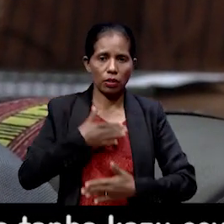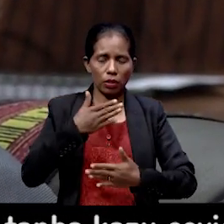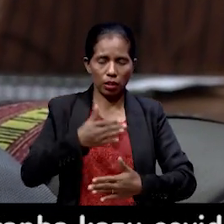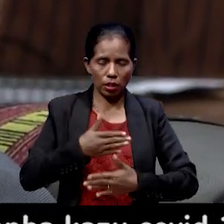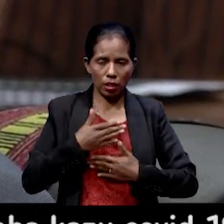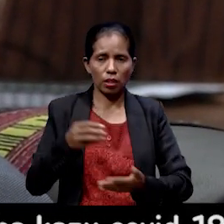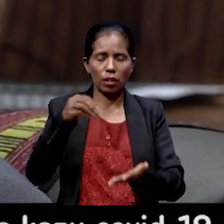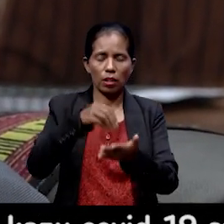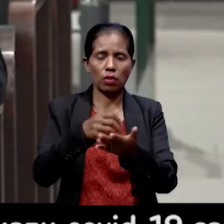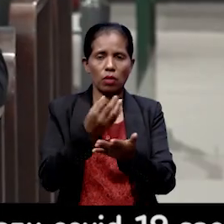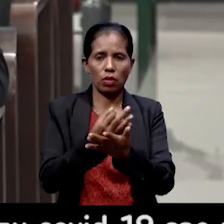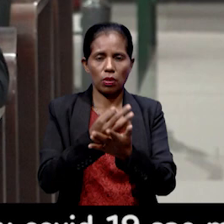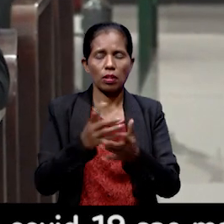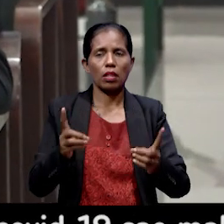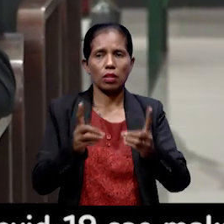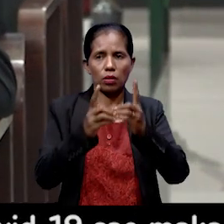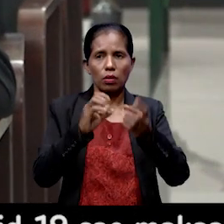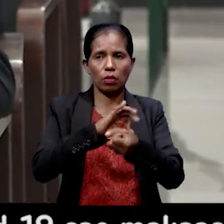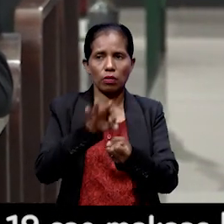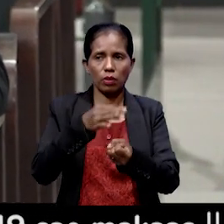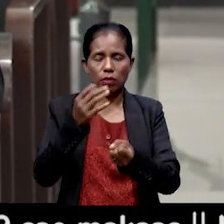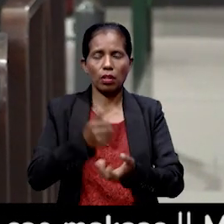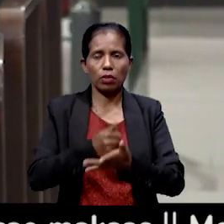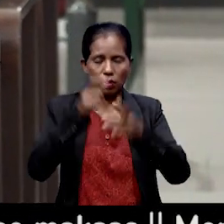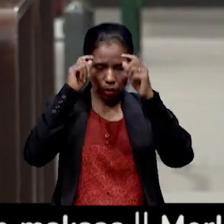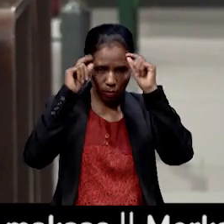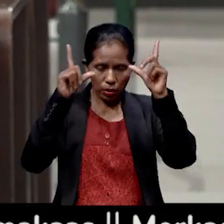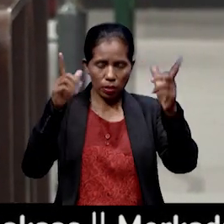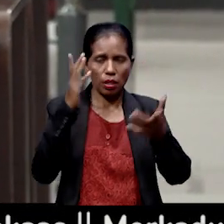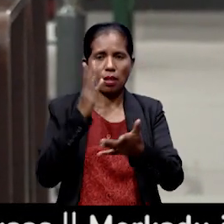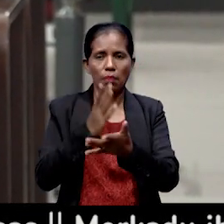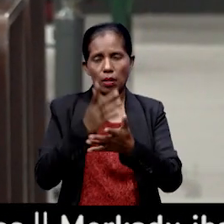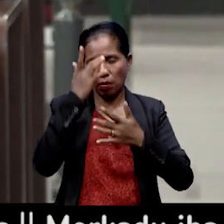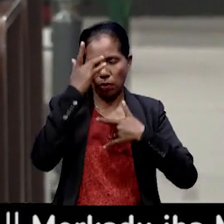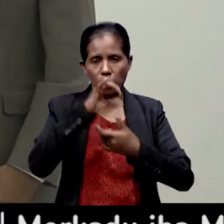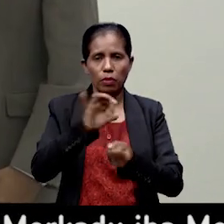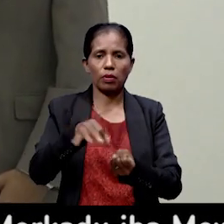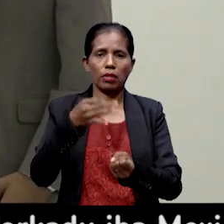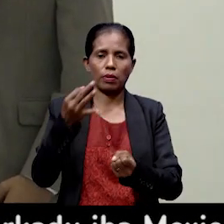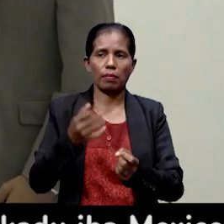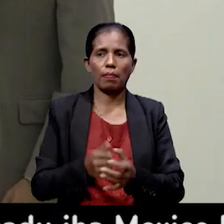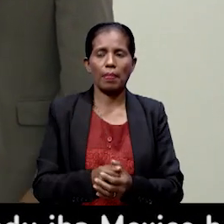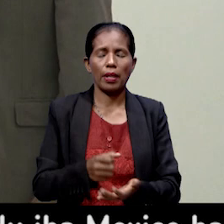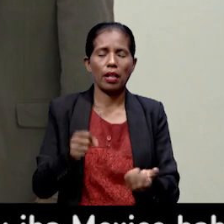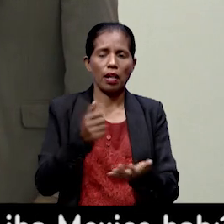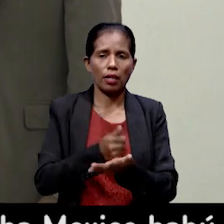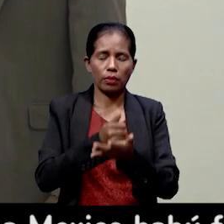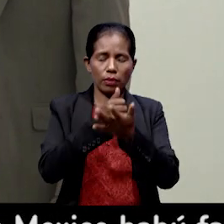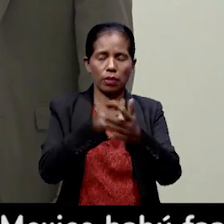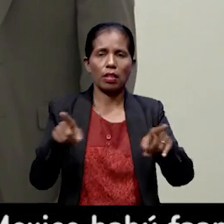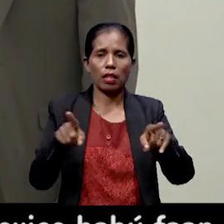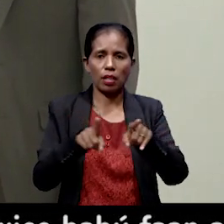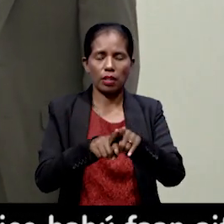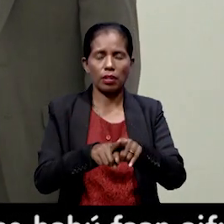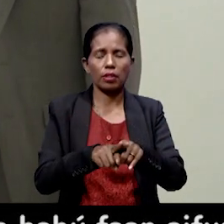apoio adicional a soro COVID-19 hodi ajuda Timor Leste combate pandemia COVID-19. Apoio ida ne hanesan compromisso